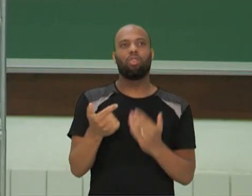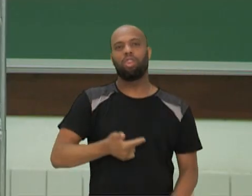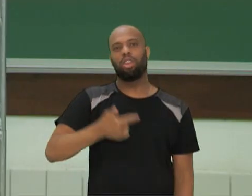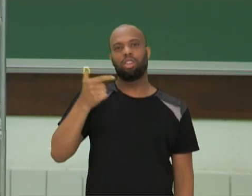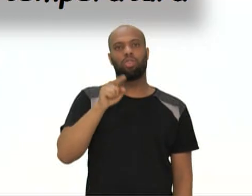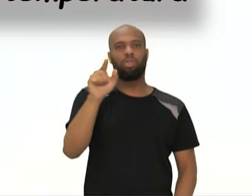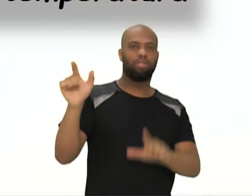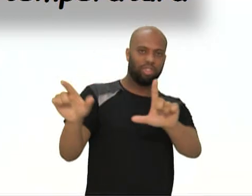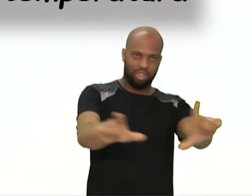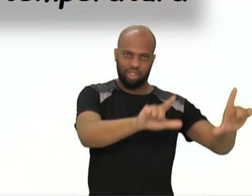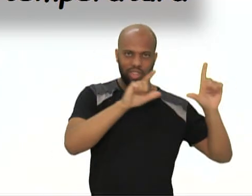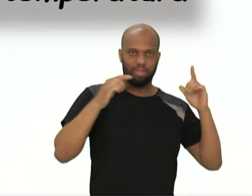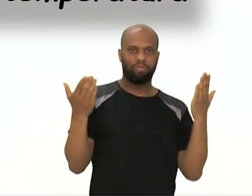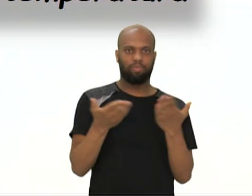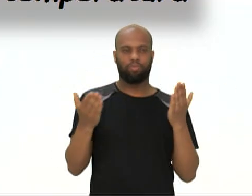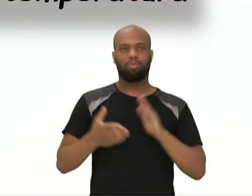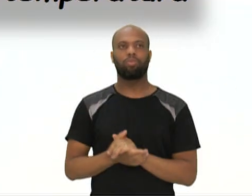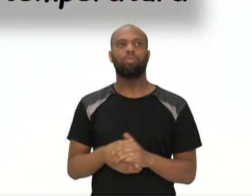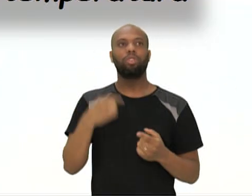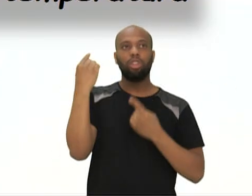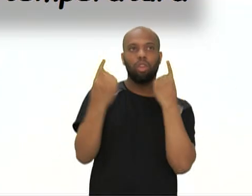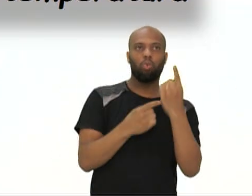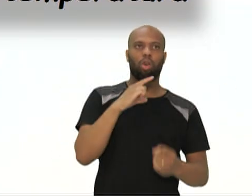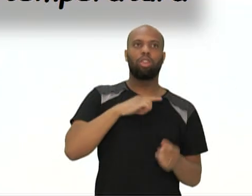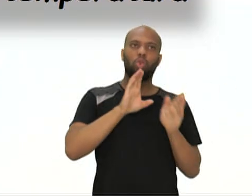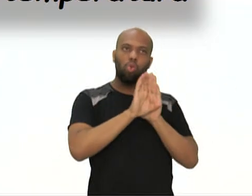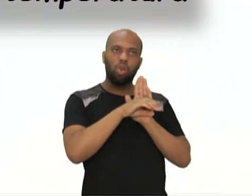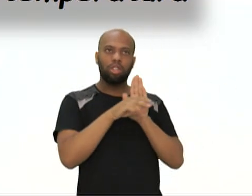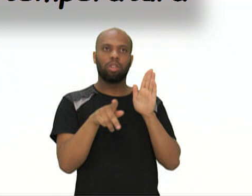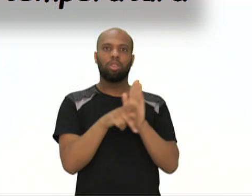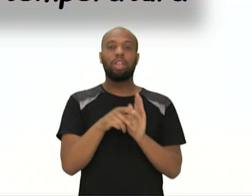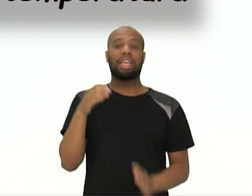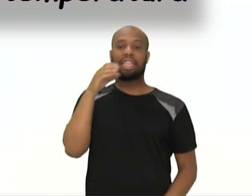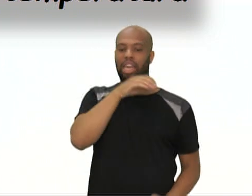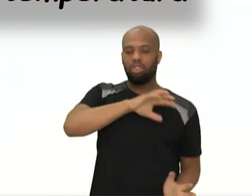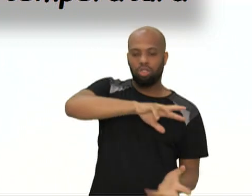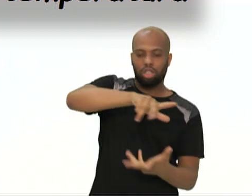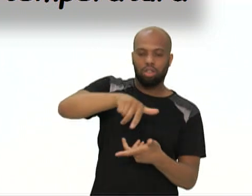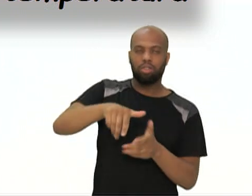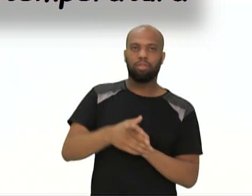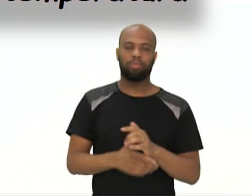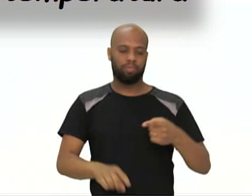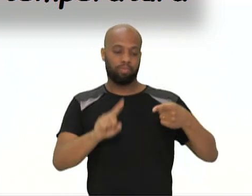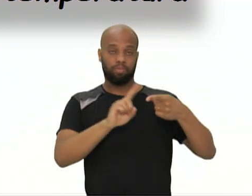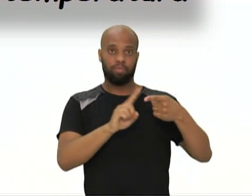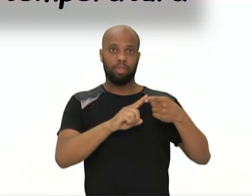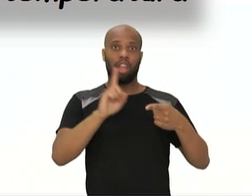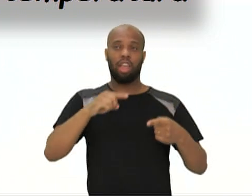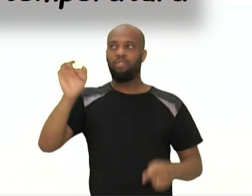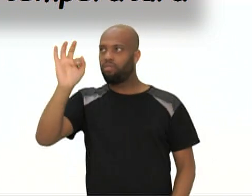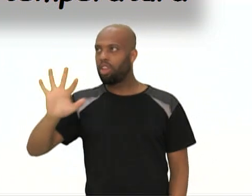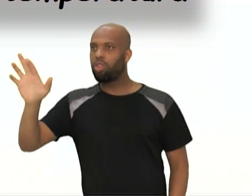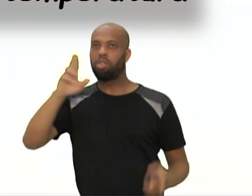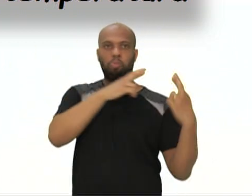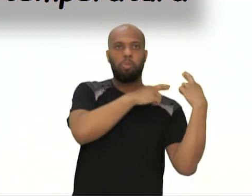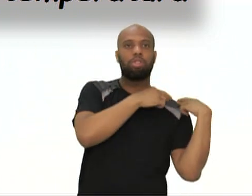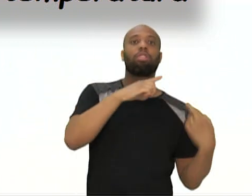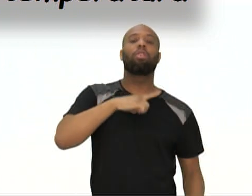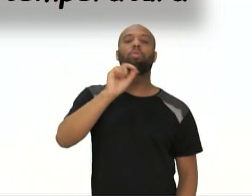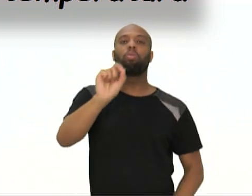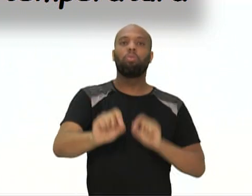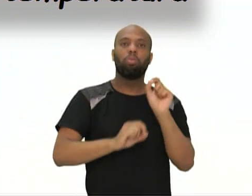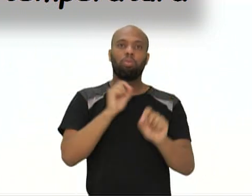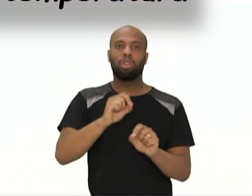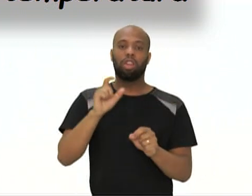para você na tela, vamos lá. Qual é a definição de aquecimento global? Letra A, fenômeno responsável